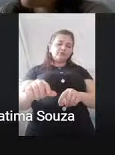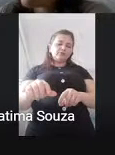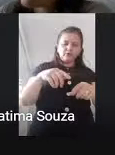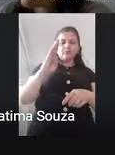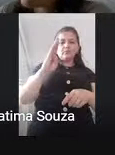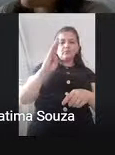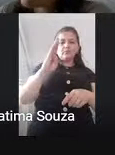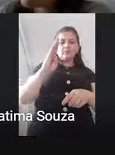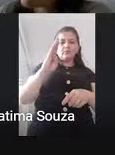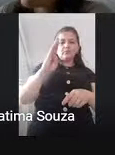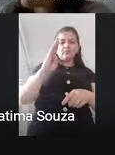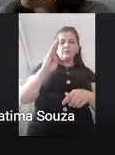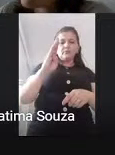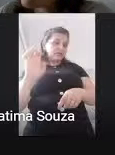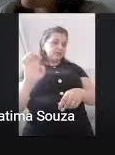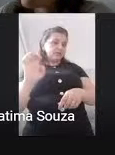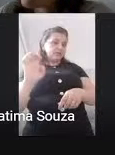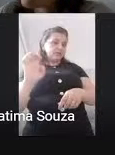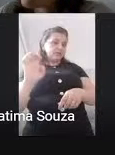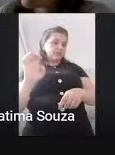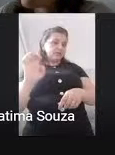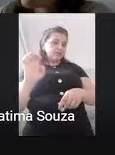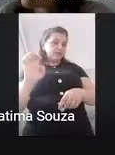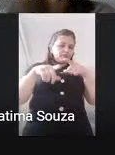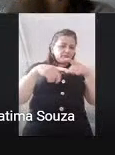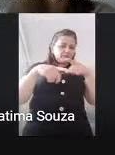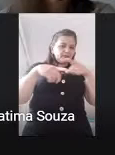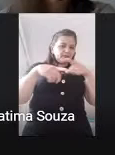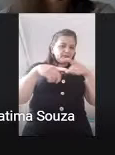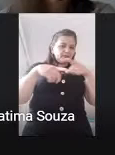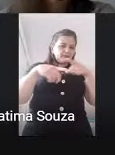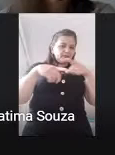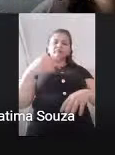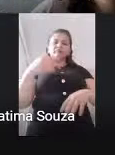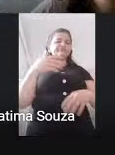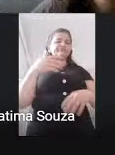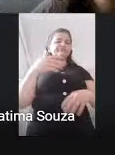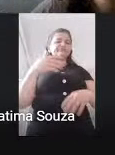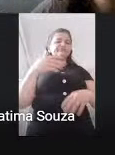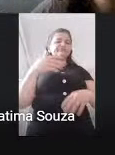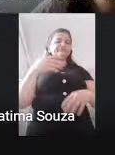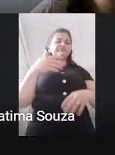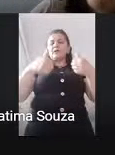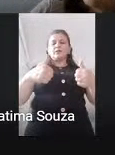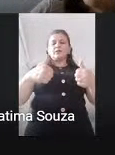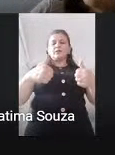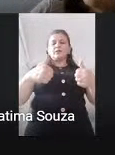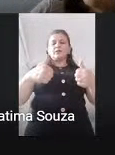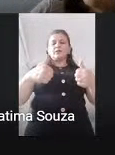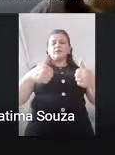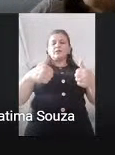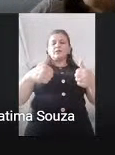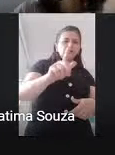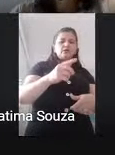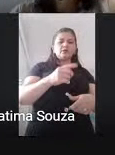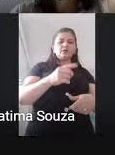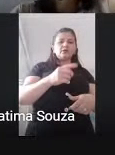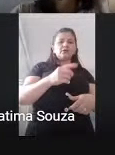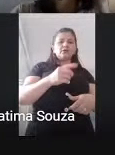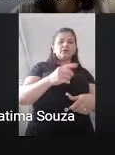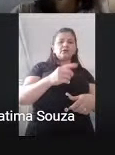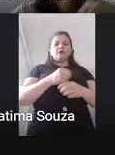na rua não tiver mais fortalecido e melhorado, a gente não consegue avançar quando a gente fala de enfrentamento da sífilis nessa